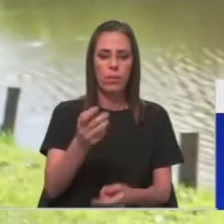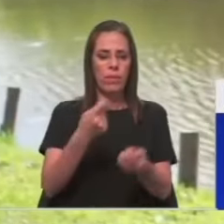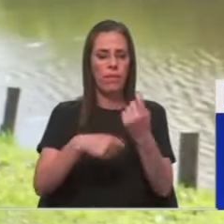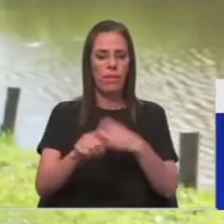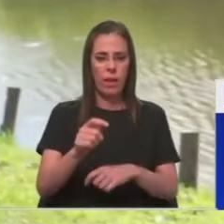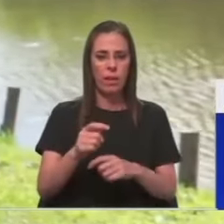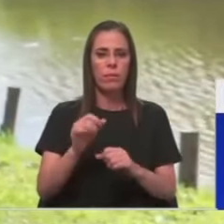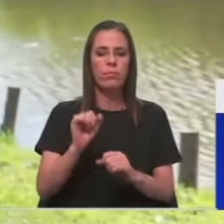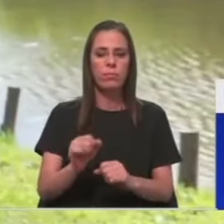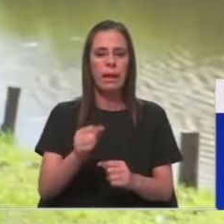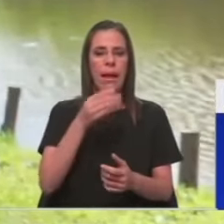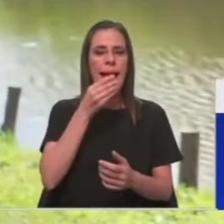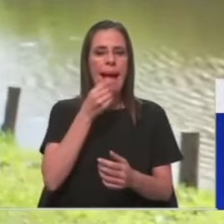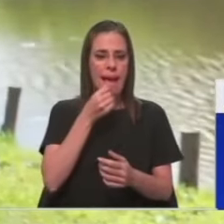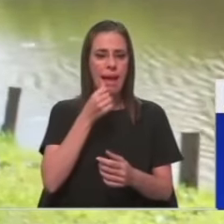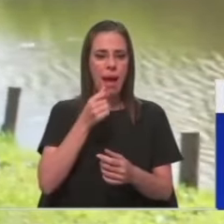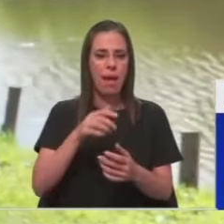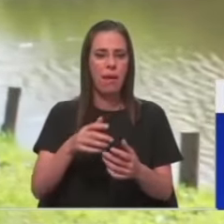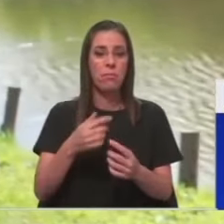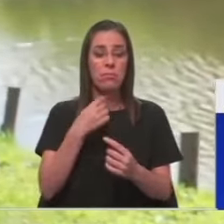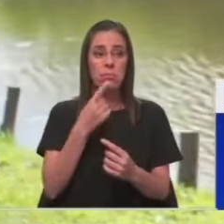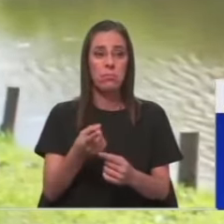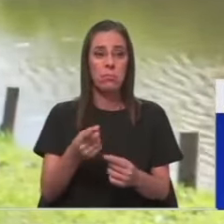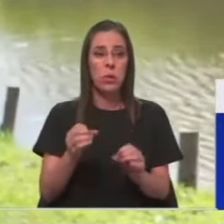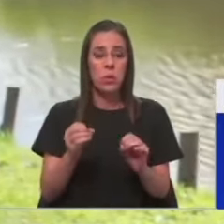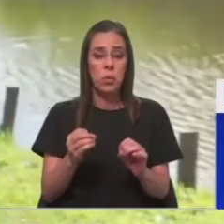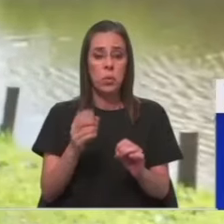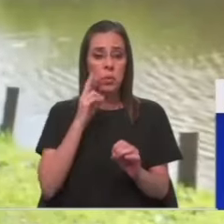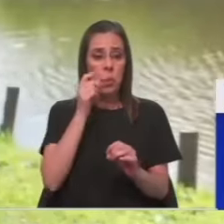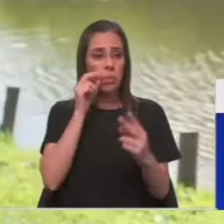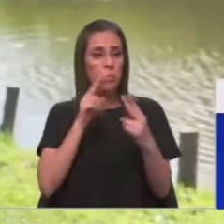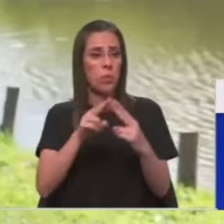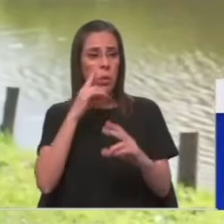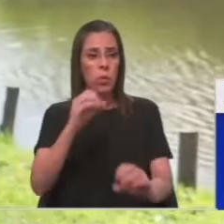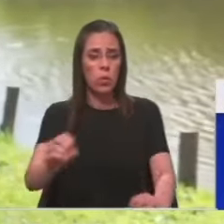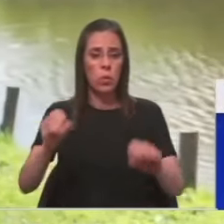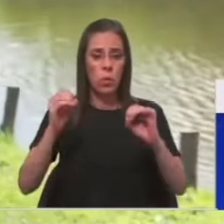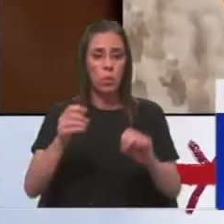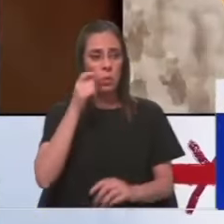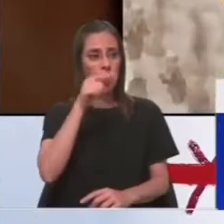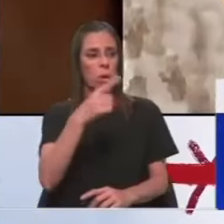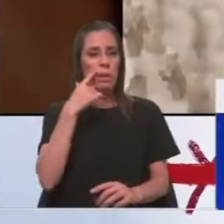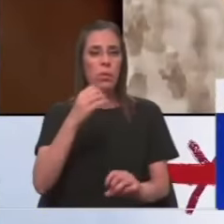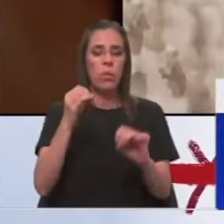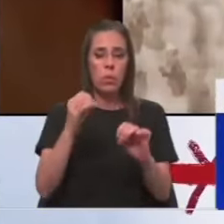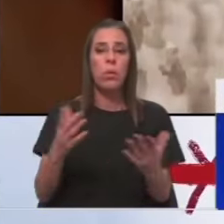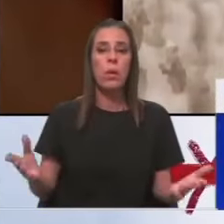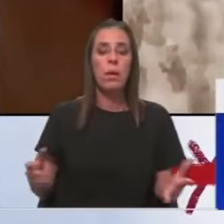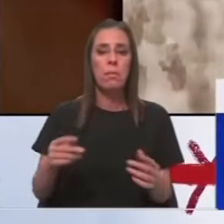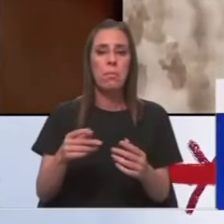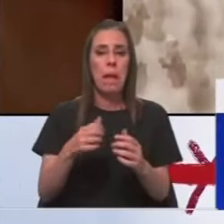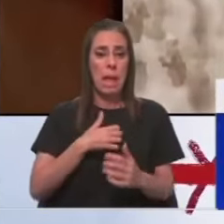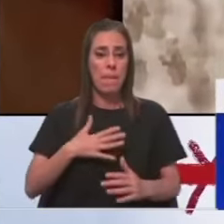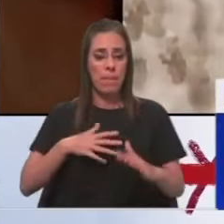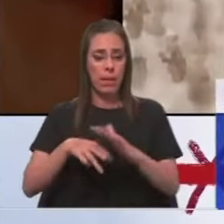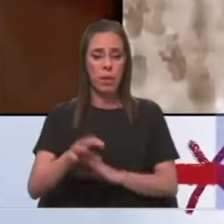vendeu-o de areia e alega que nunca tinha visto este homem este o Fernando Valente eh por ali pela